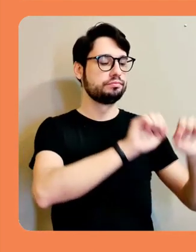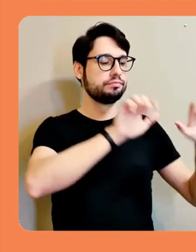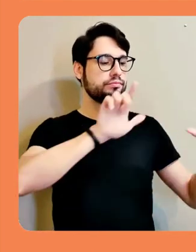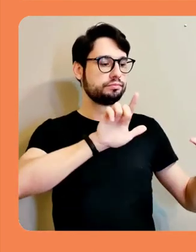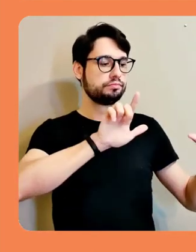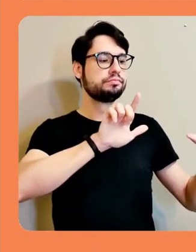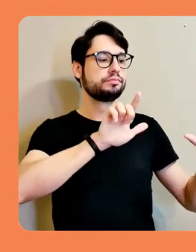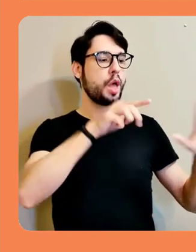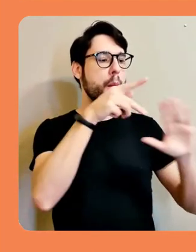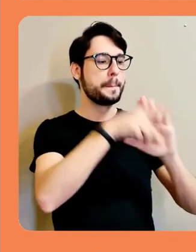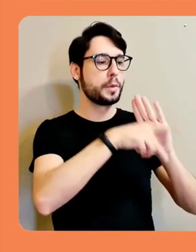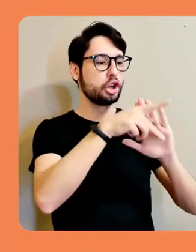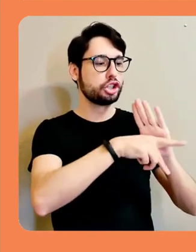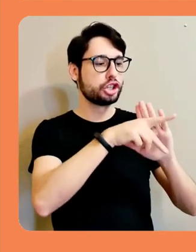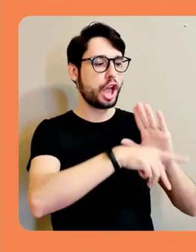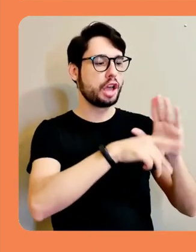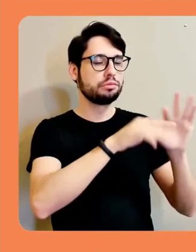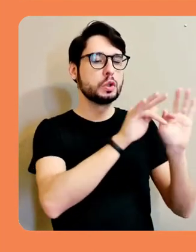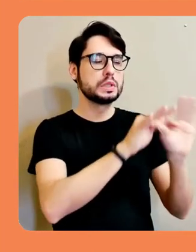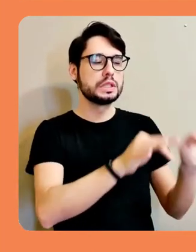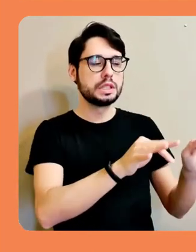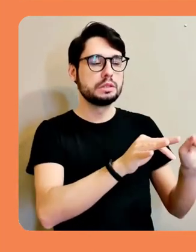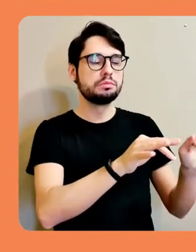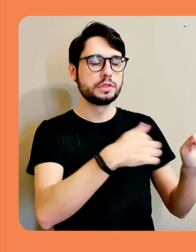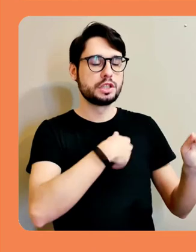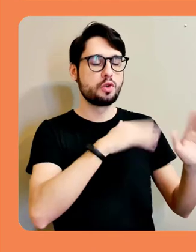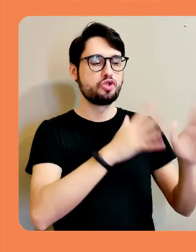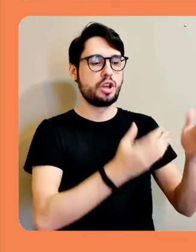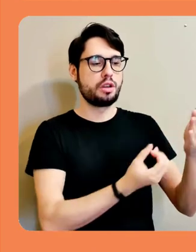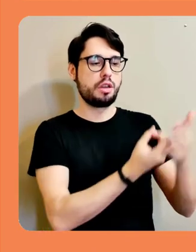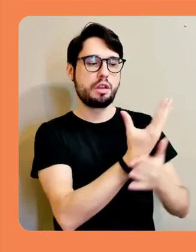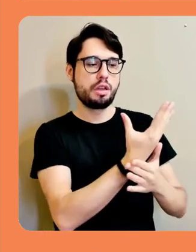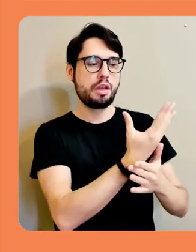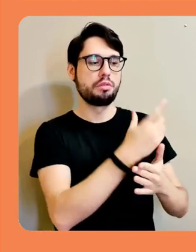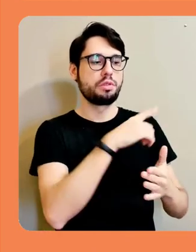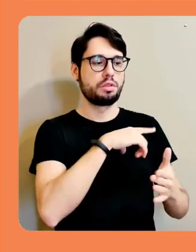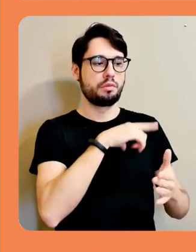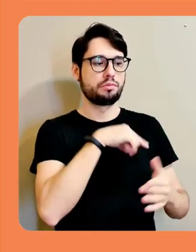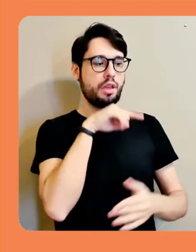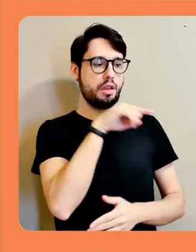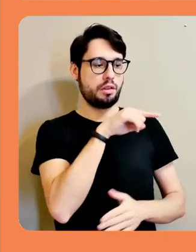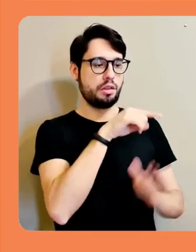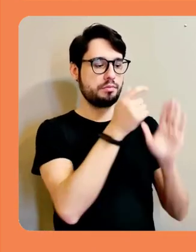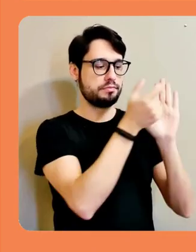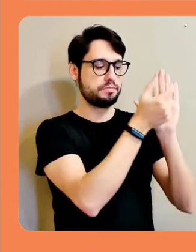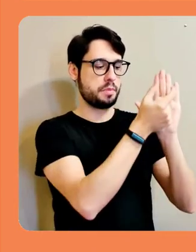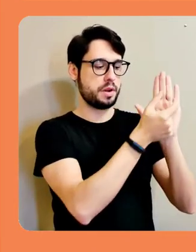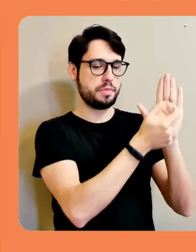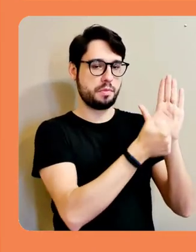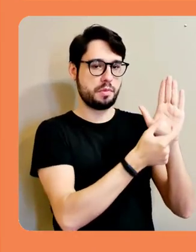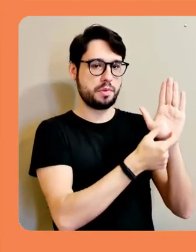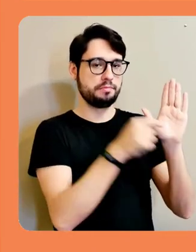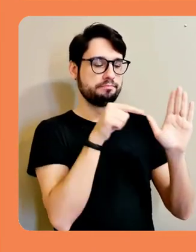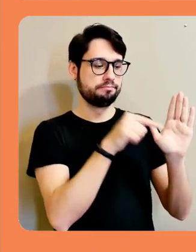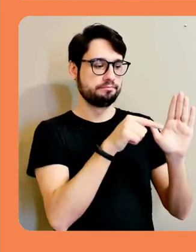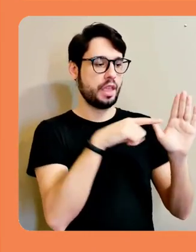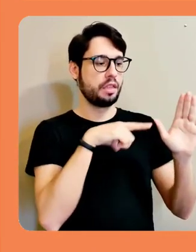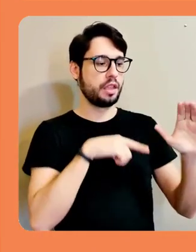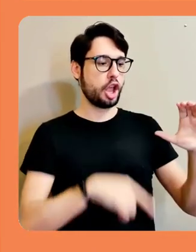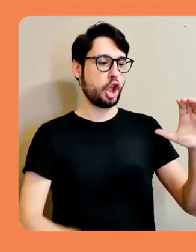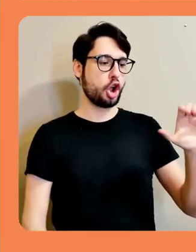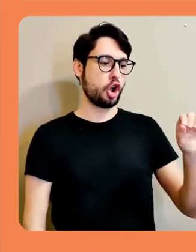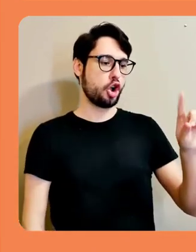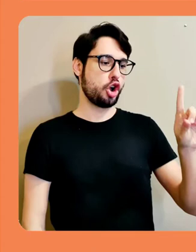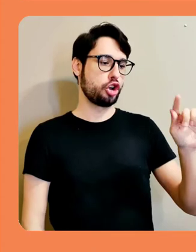vou entrar no meu projeto e um projeto para isso é um projeto simples em que eu tenho